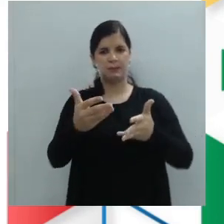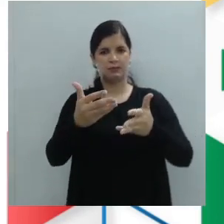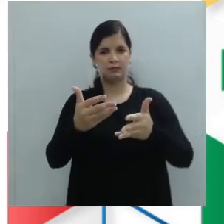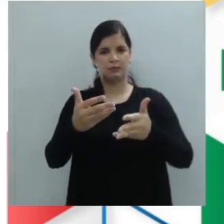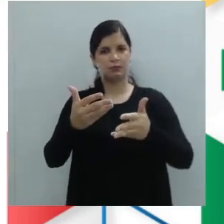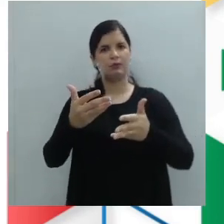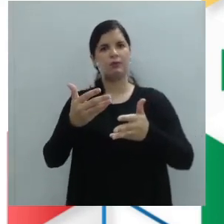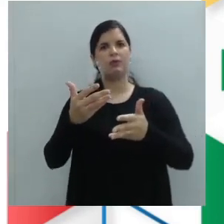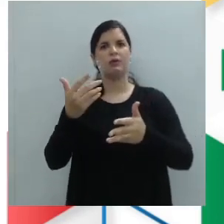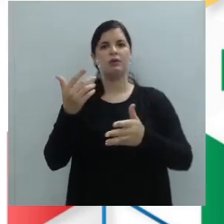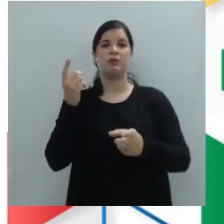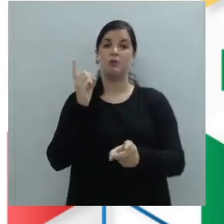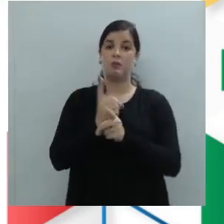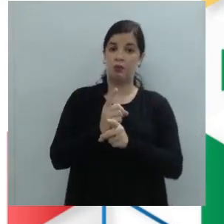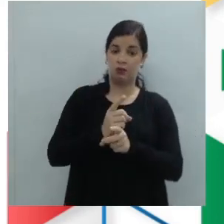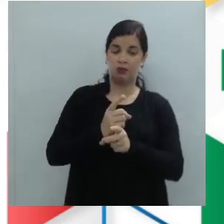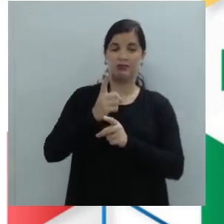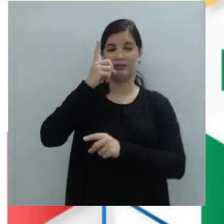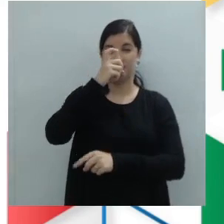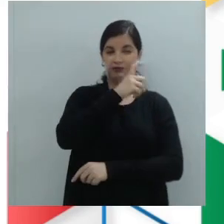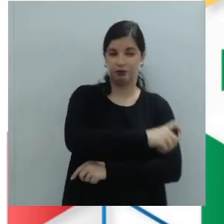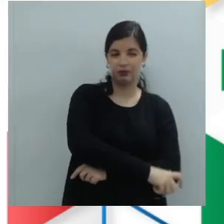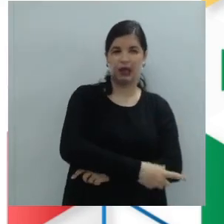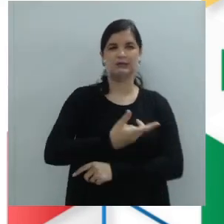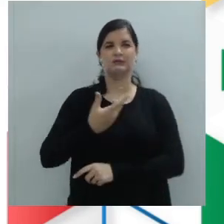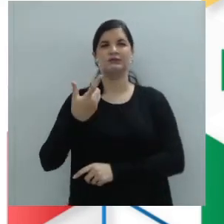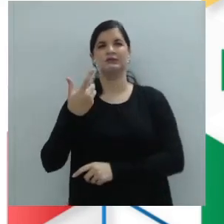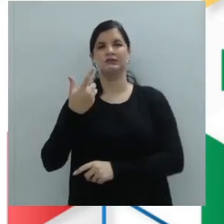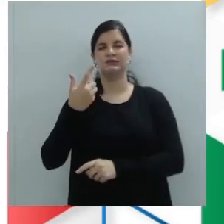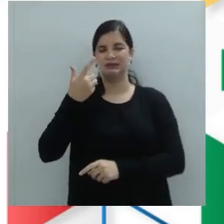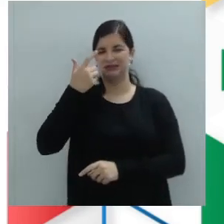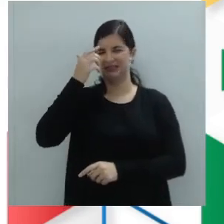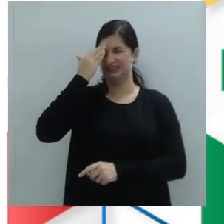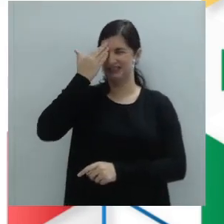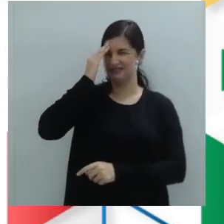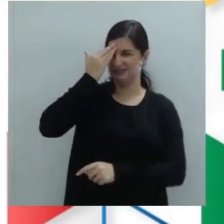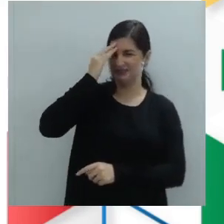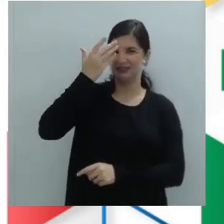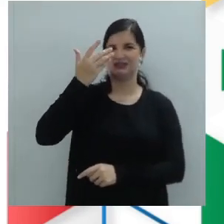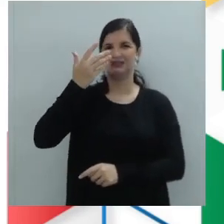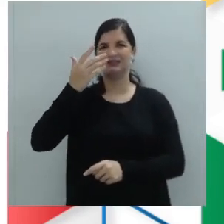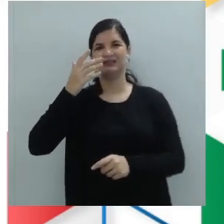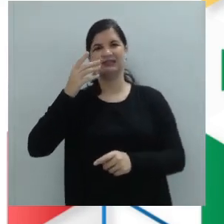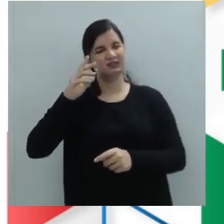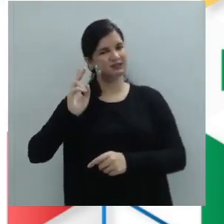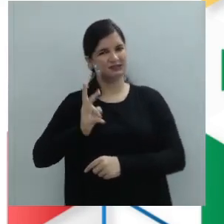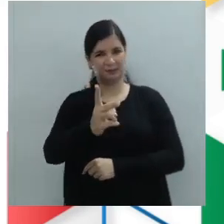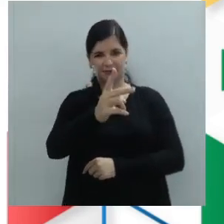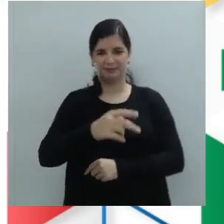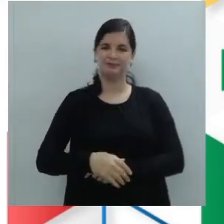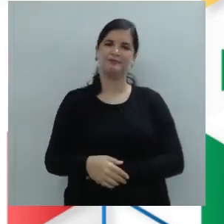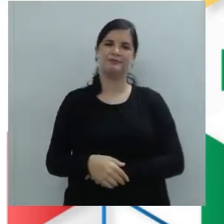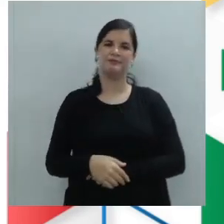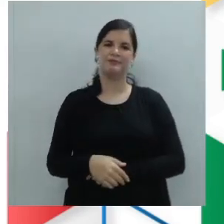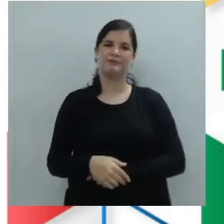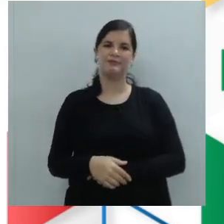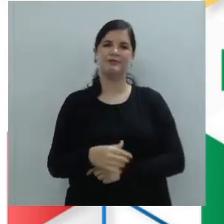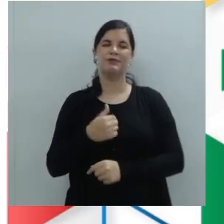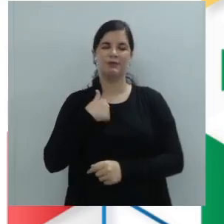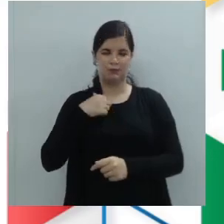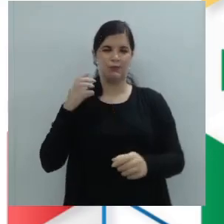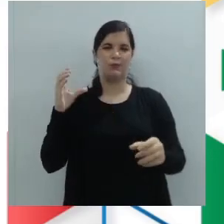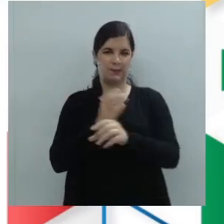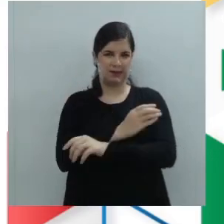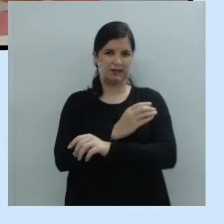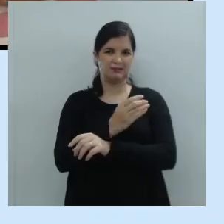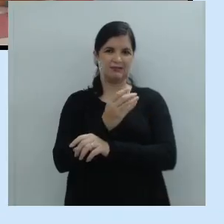alto encontrará obstáculos incompreensíveis e constantes. E eu completo,